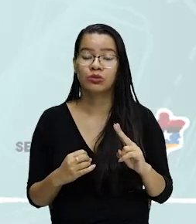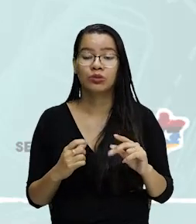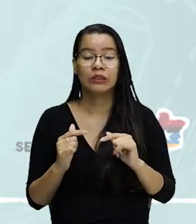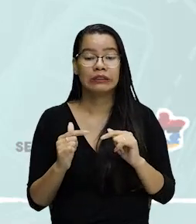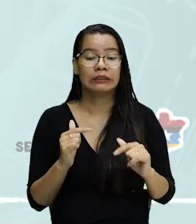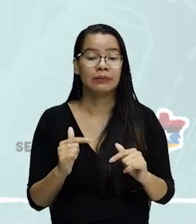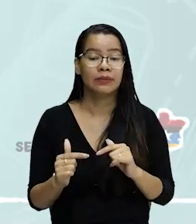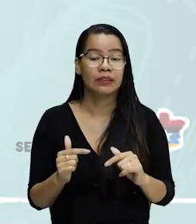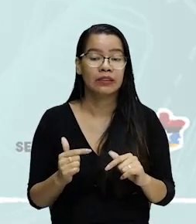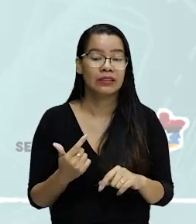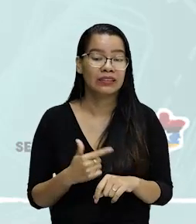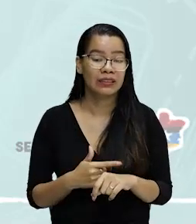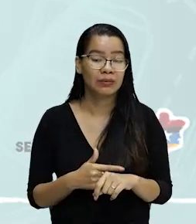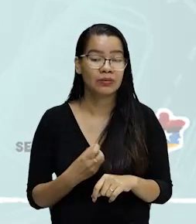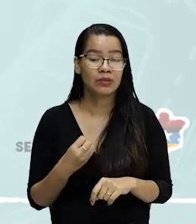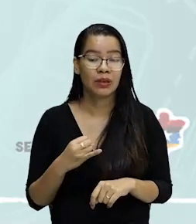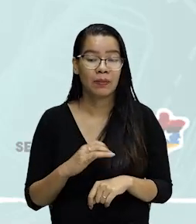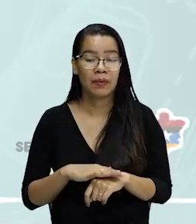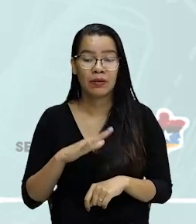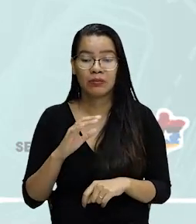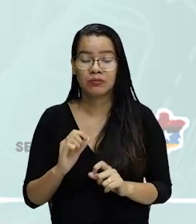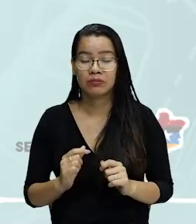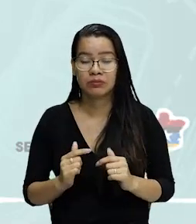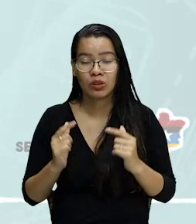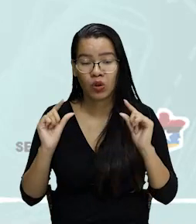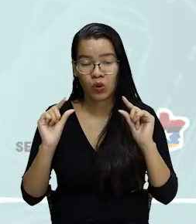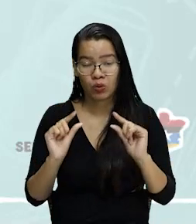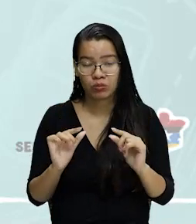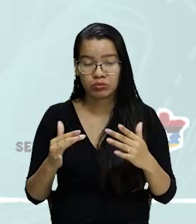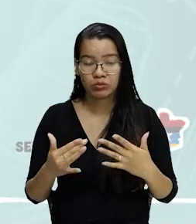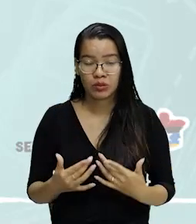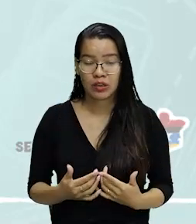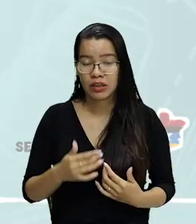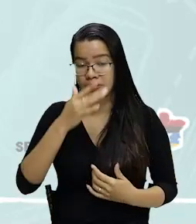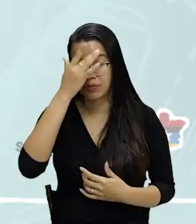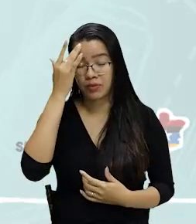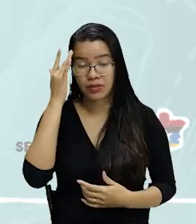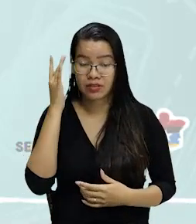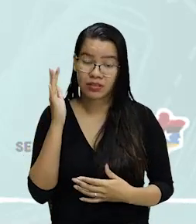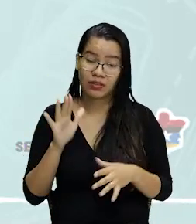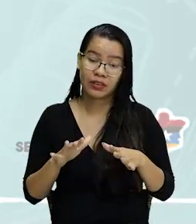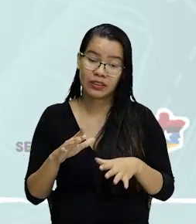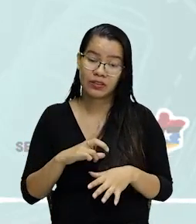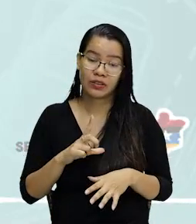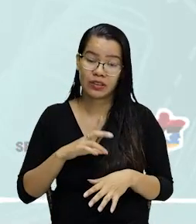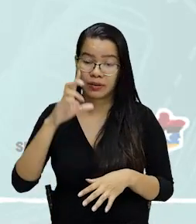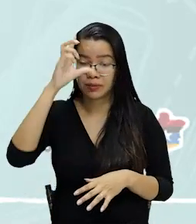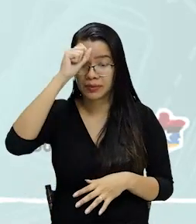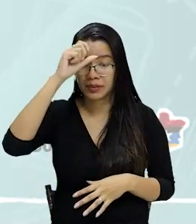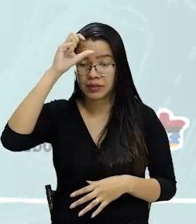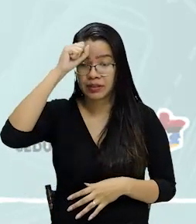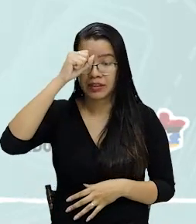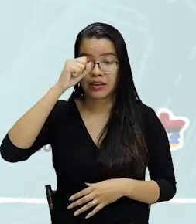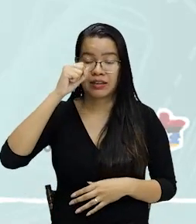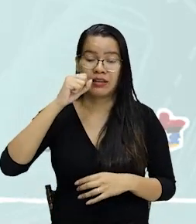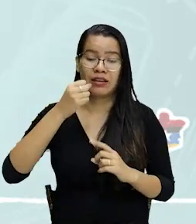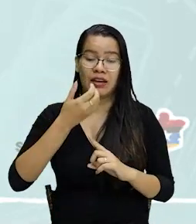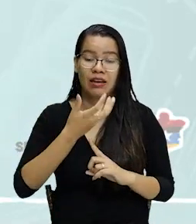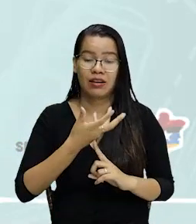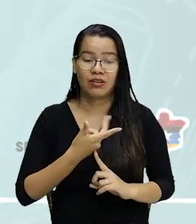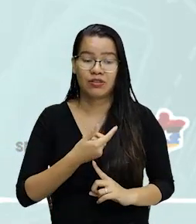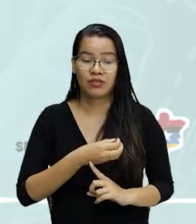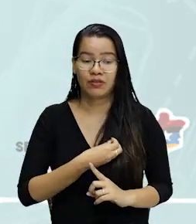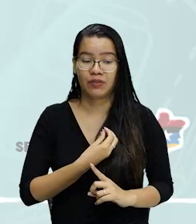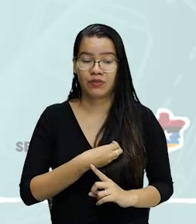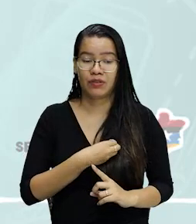menos compulsiva, as pessoas talvez tenham de reaprender algumas das artes de viver que foram perdidas na Revolução Industrial, como